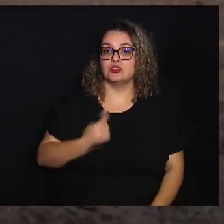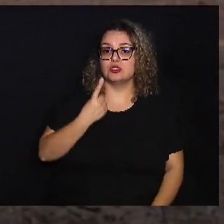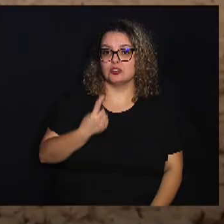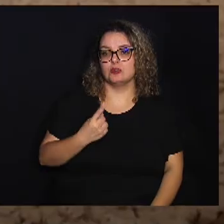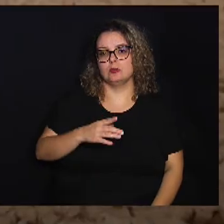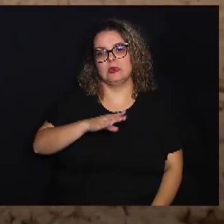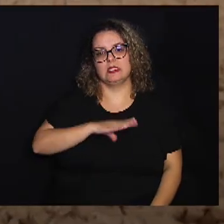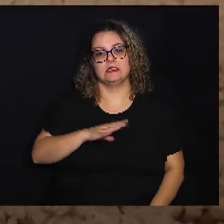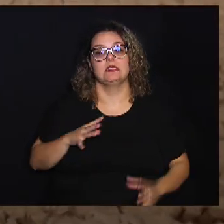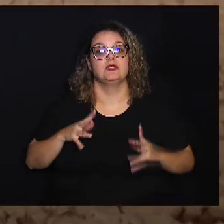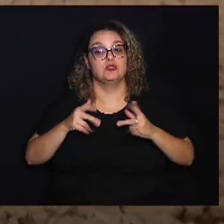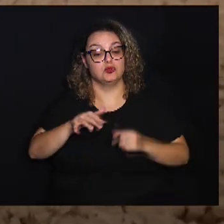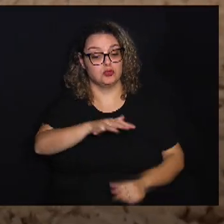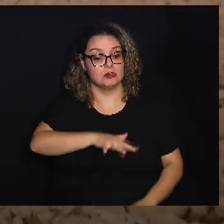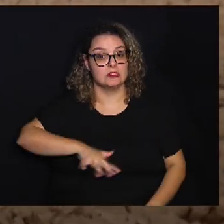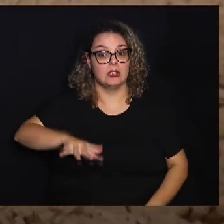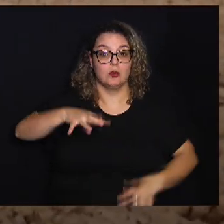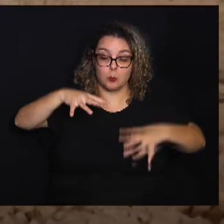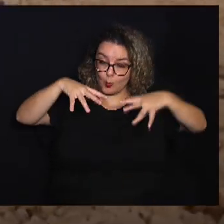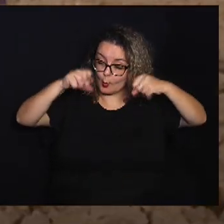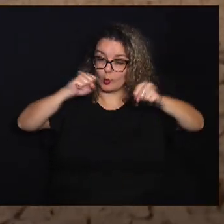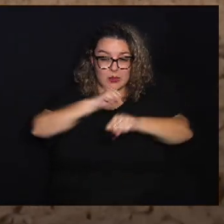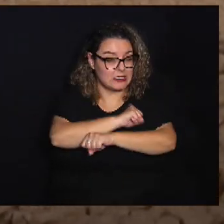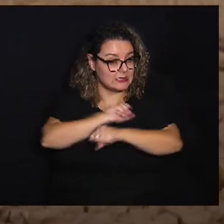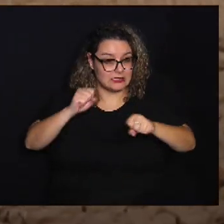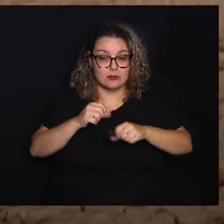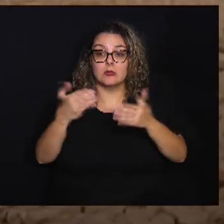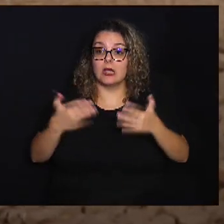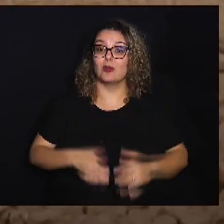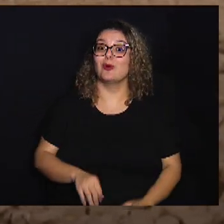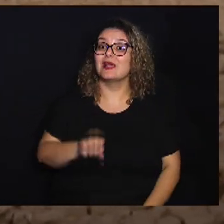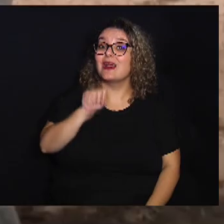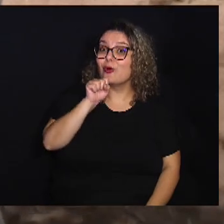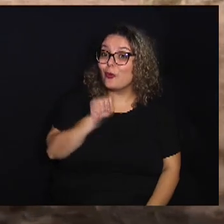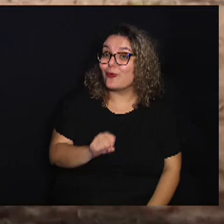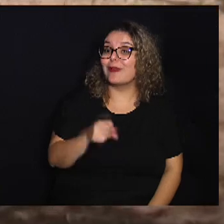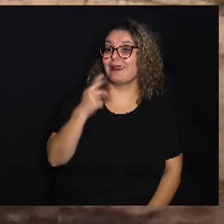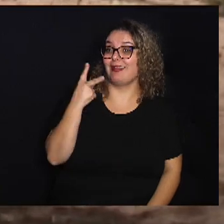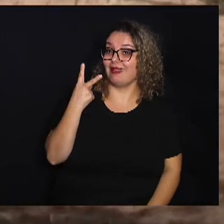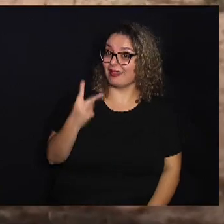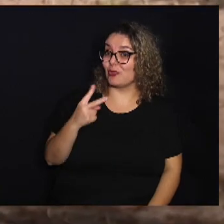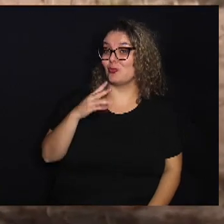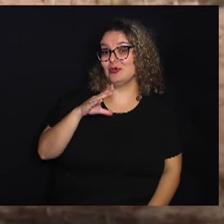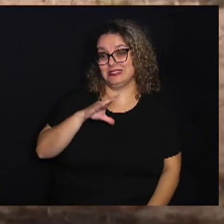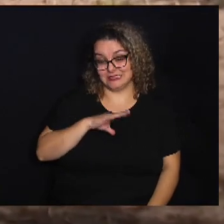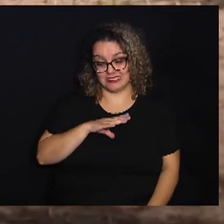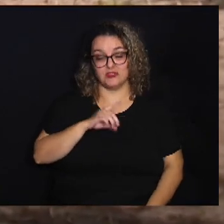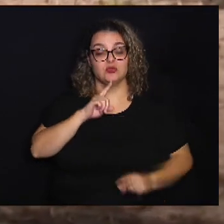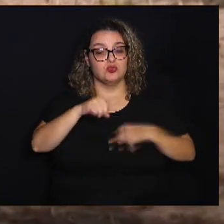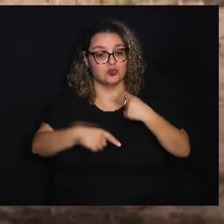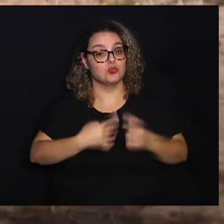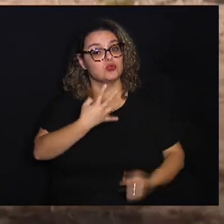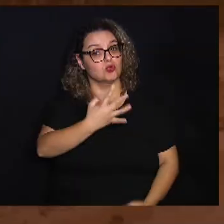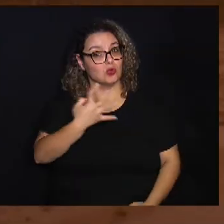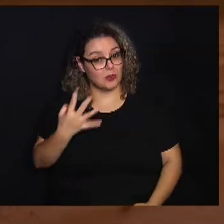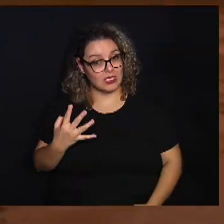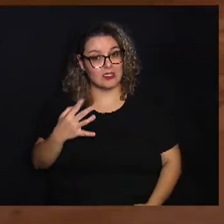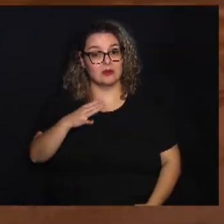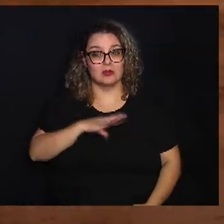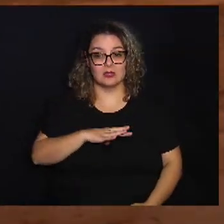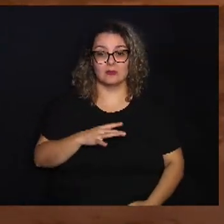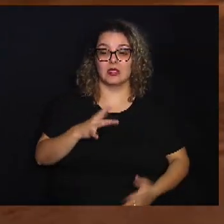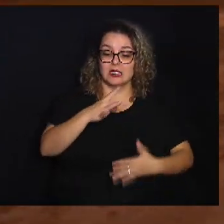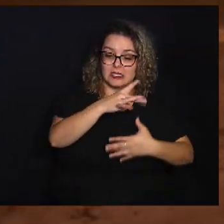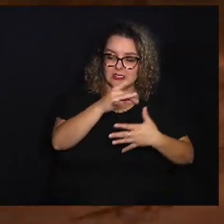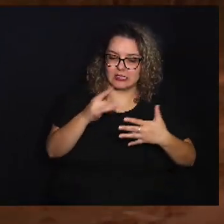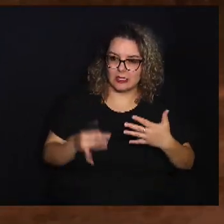extrema em todo o território nacional. Agora, são 82. Outros 44 municípios tinham sido